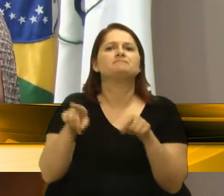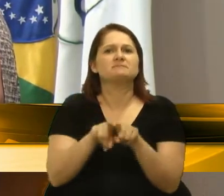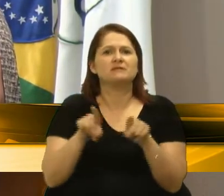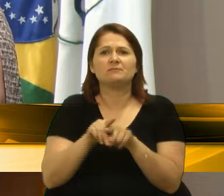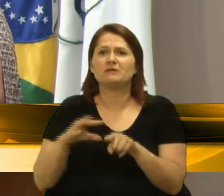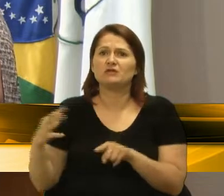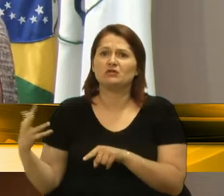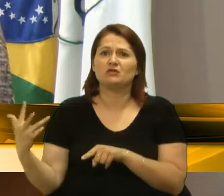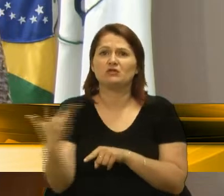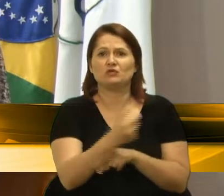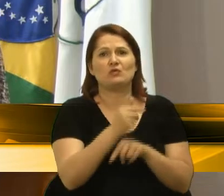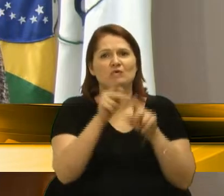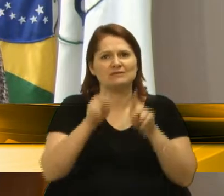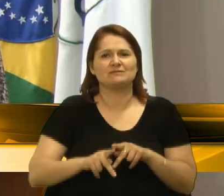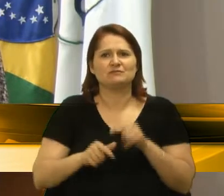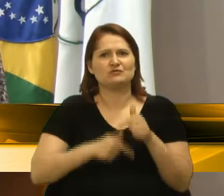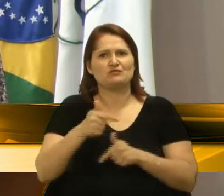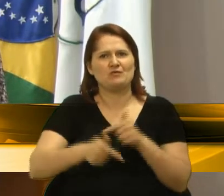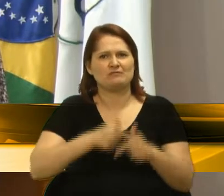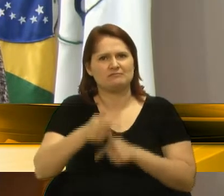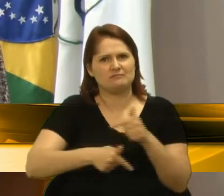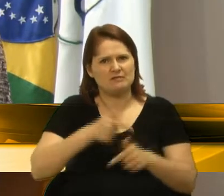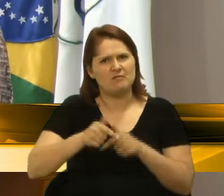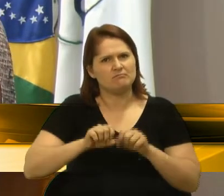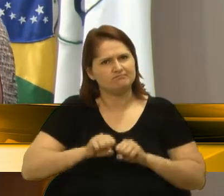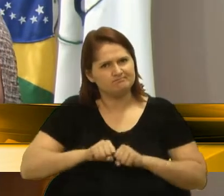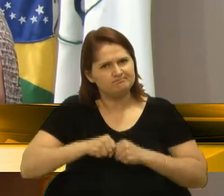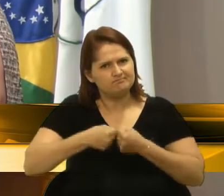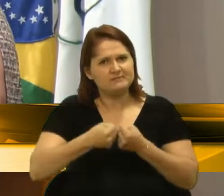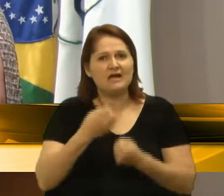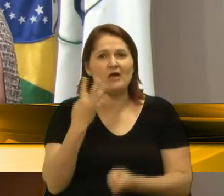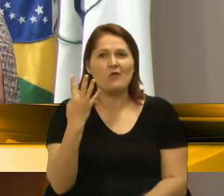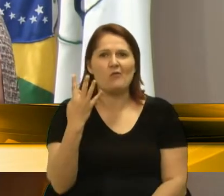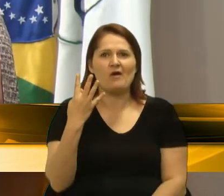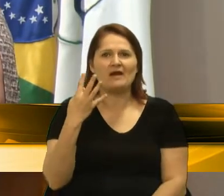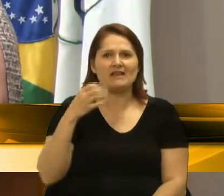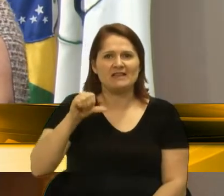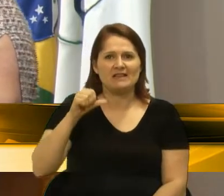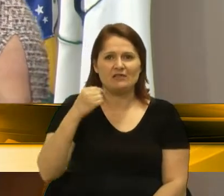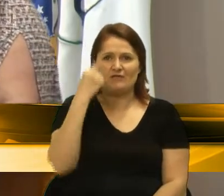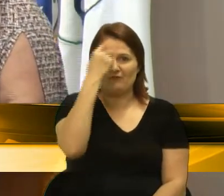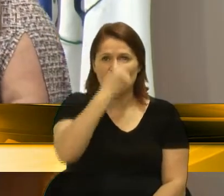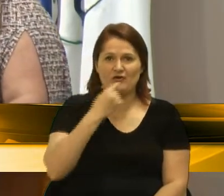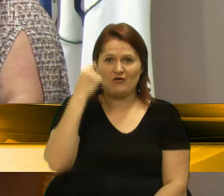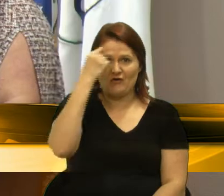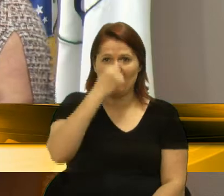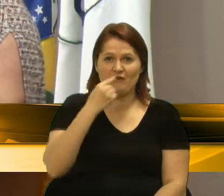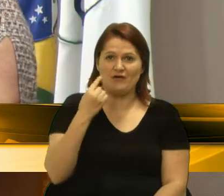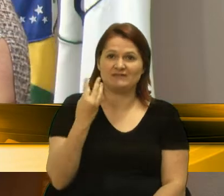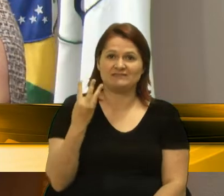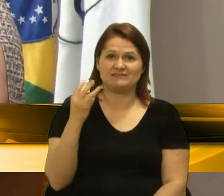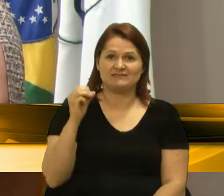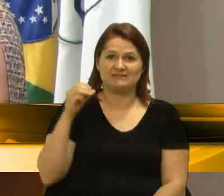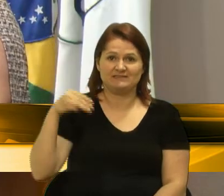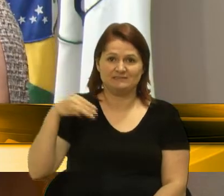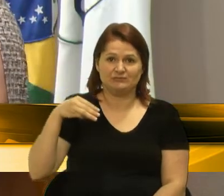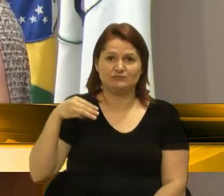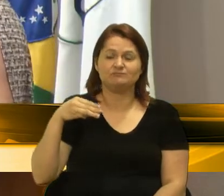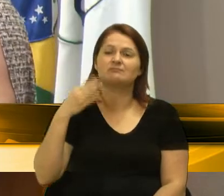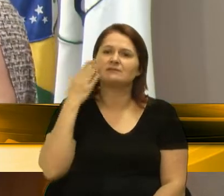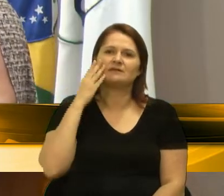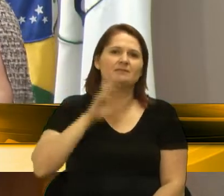arduamente durante essas 49 horas e meia, que certamente não foram em vão.